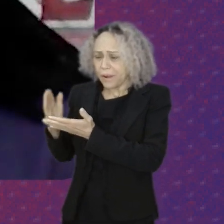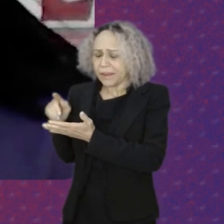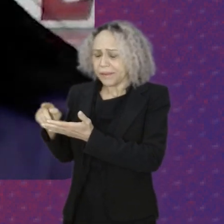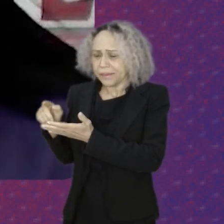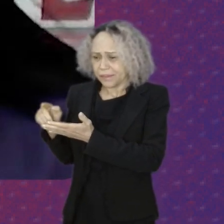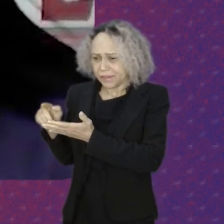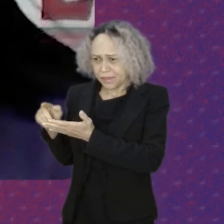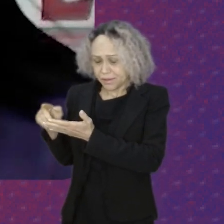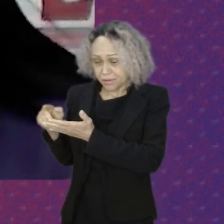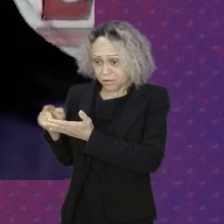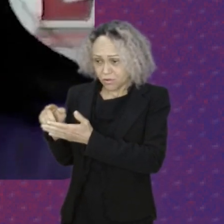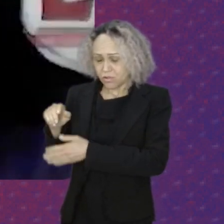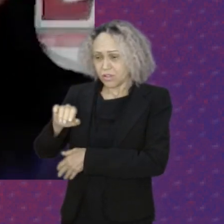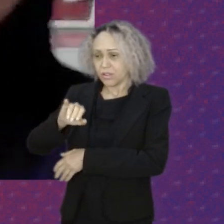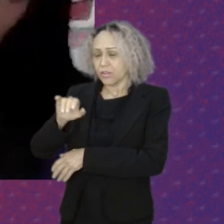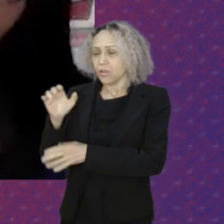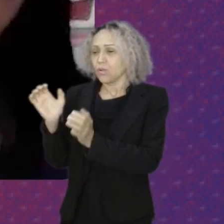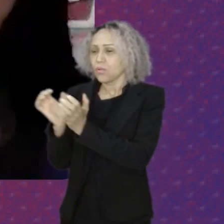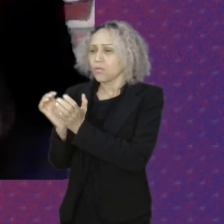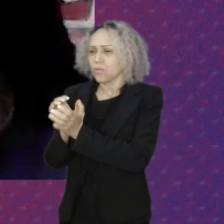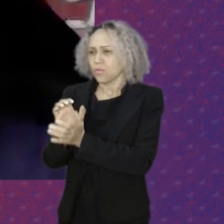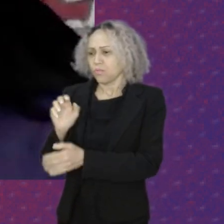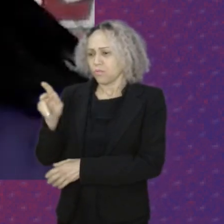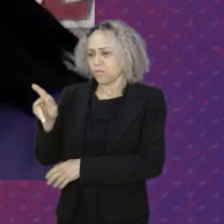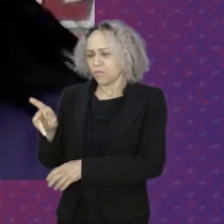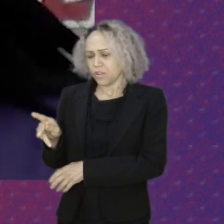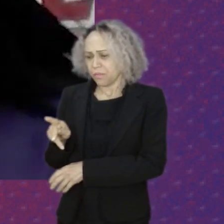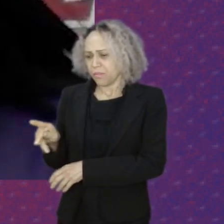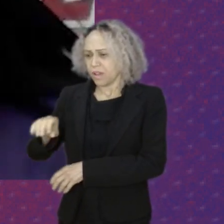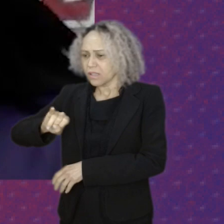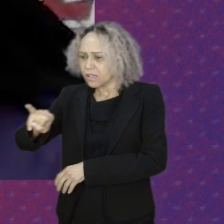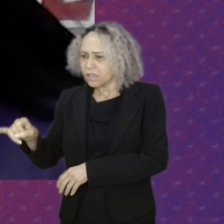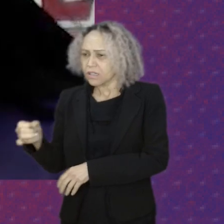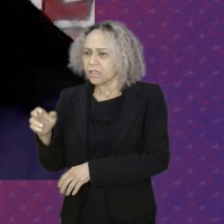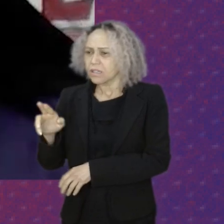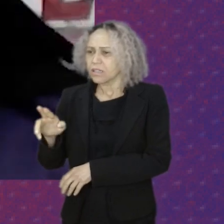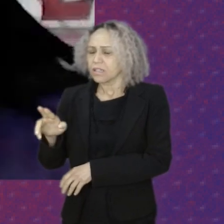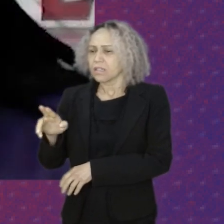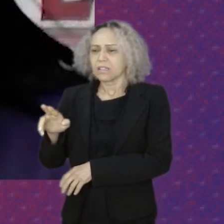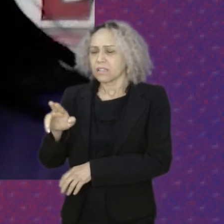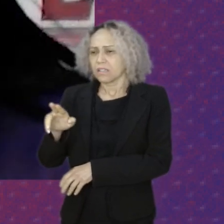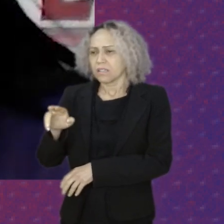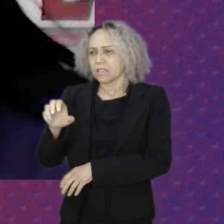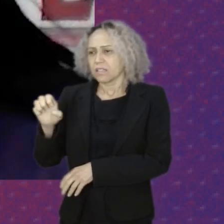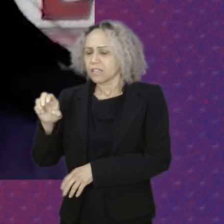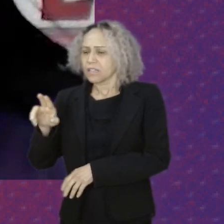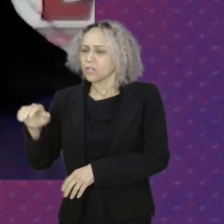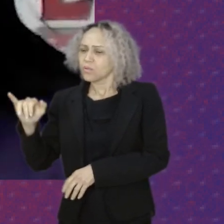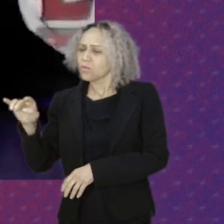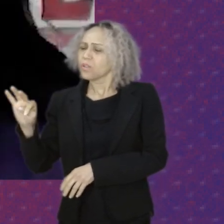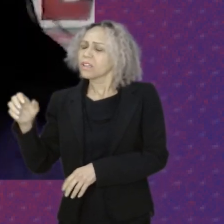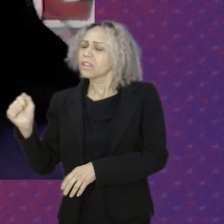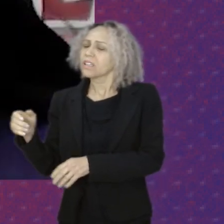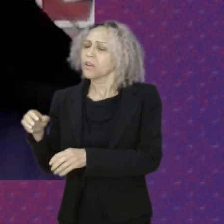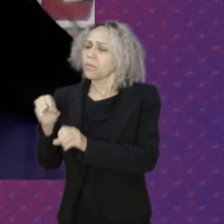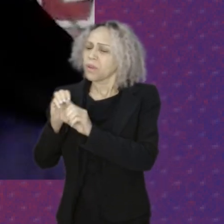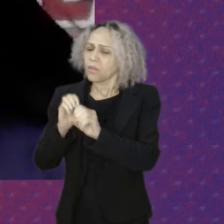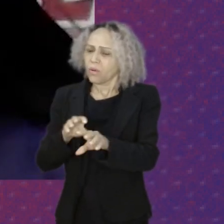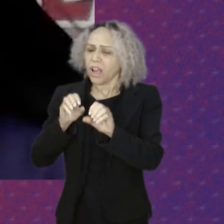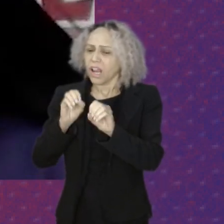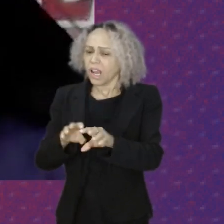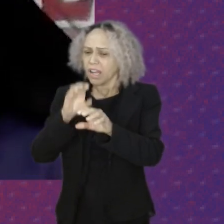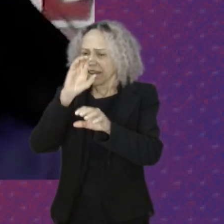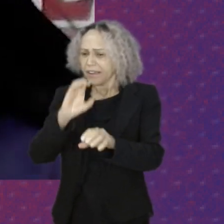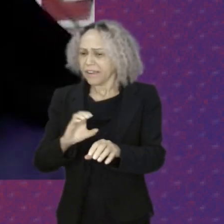famílias dos coronéis, e as pessoas, né, os trabalhadores, os explorados, não